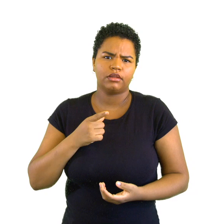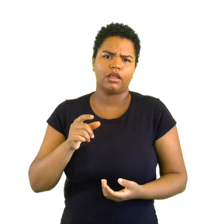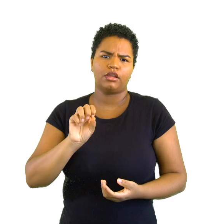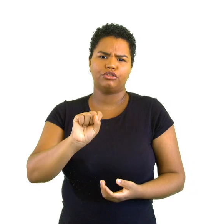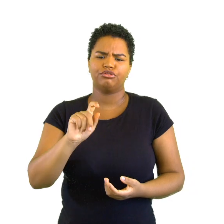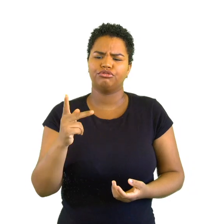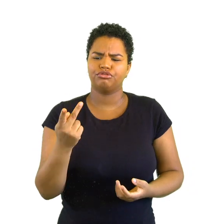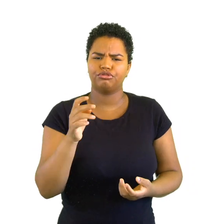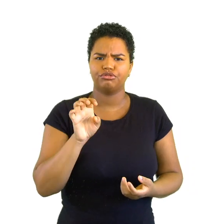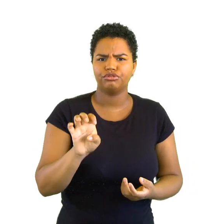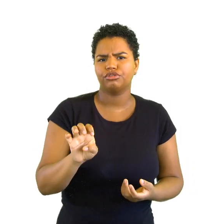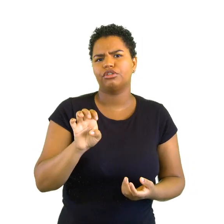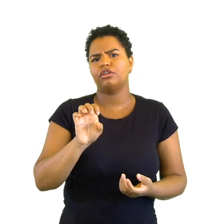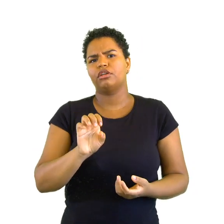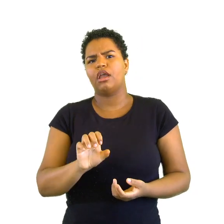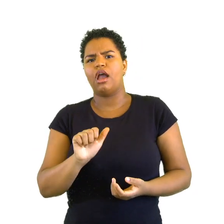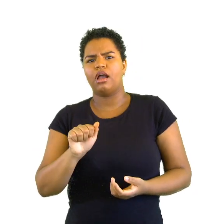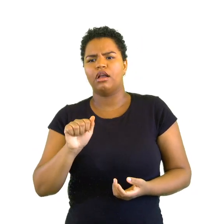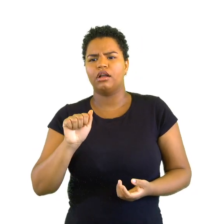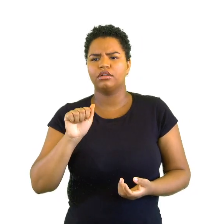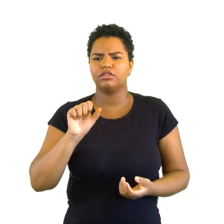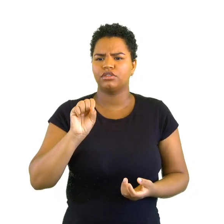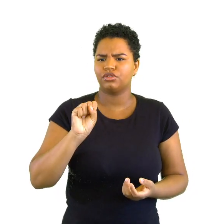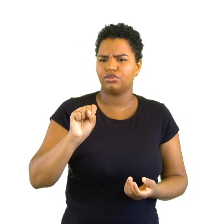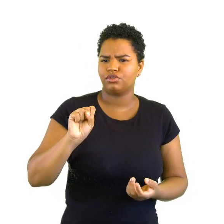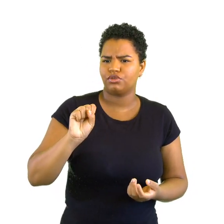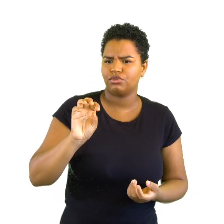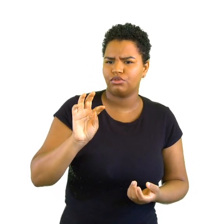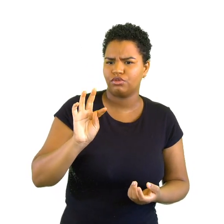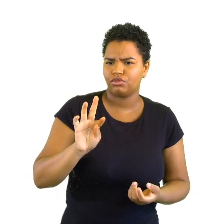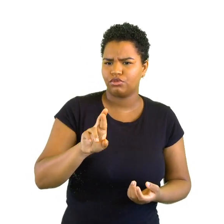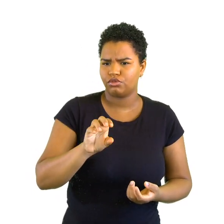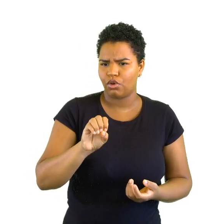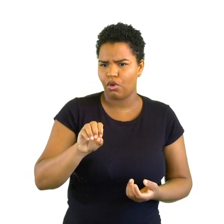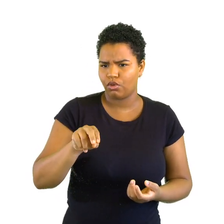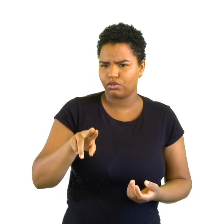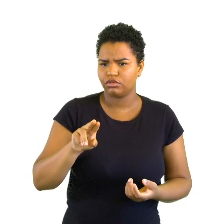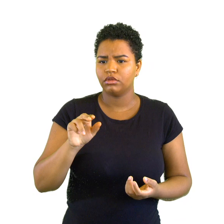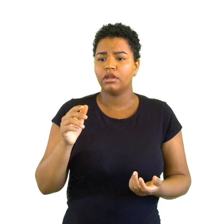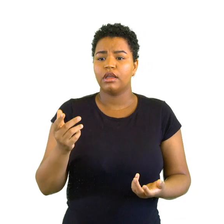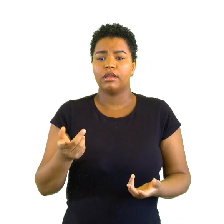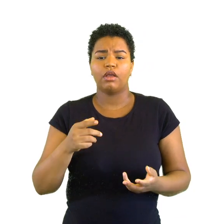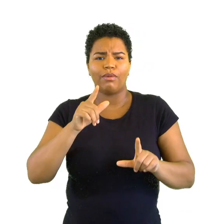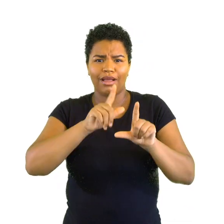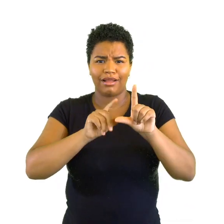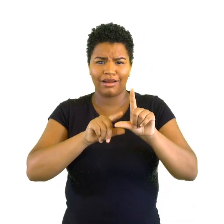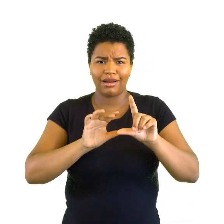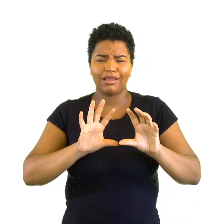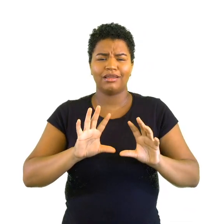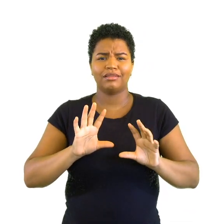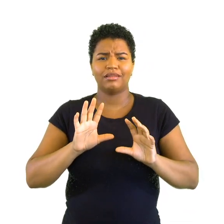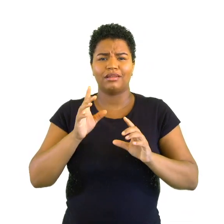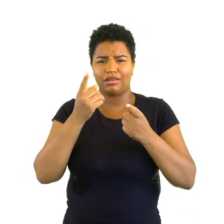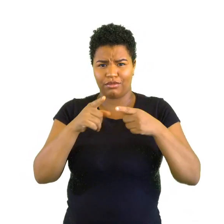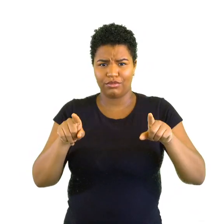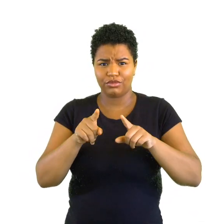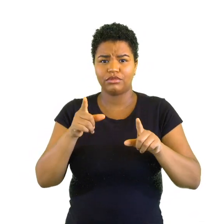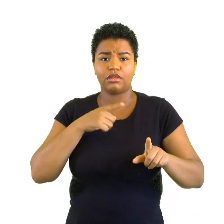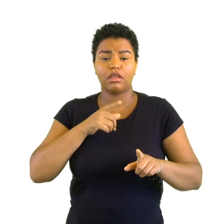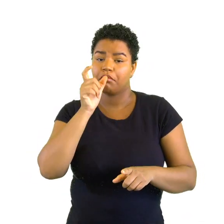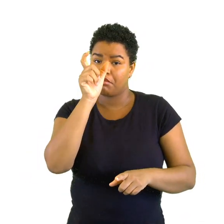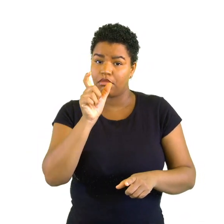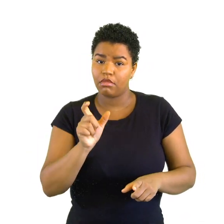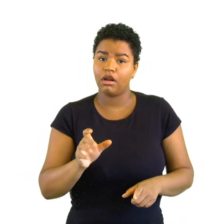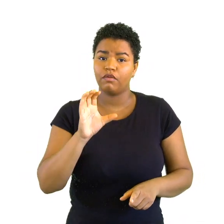she, astronaut. Então, essa letra dessa música, ela é toda carregada de palavras cognatas, né?